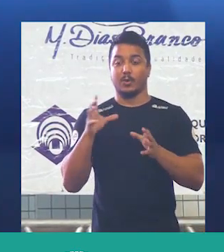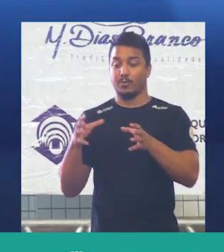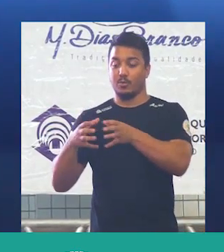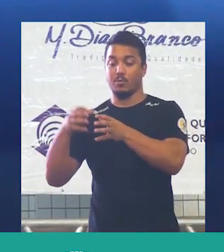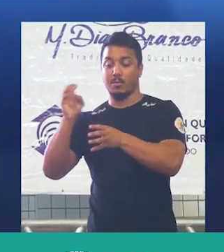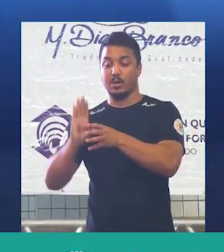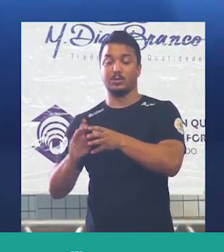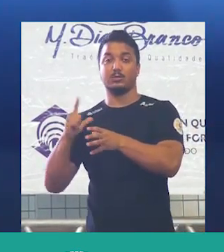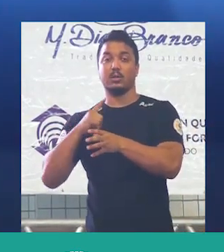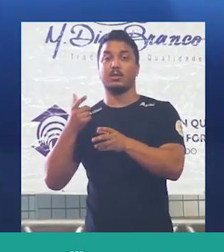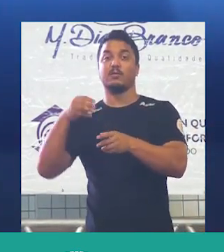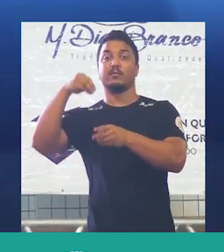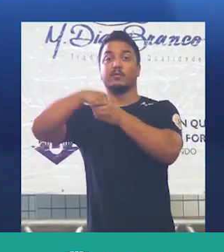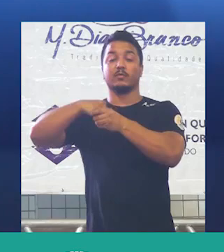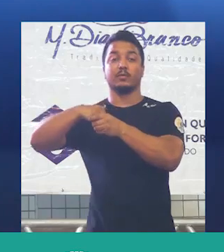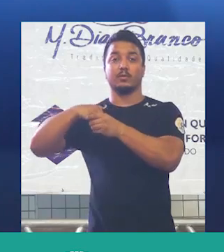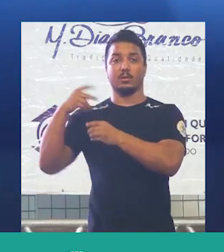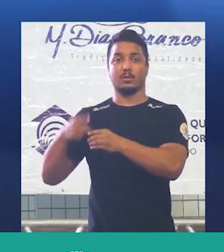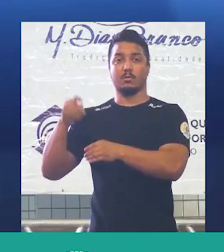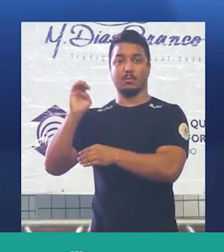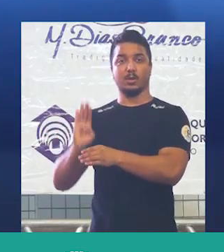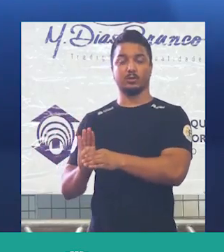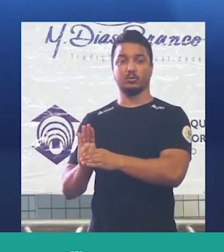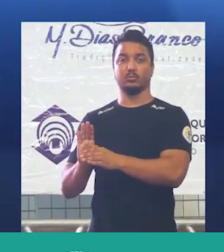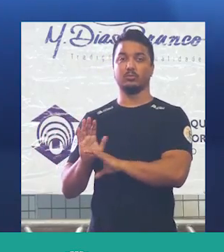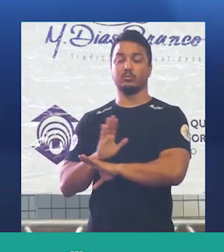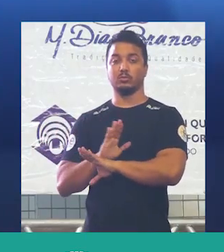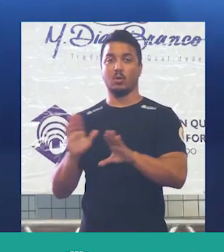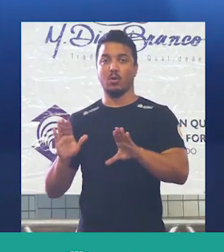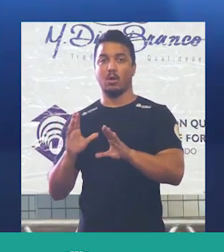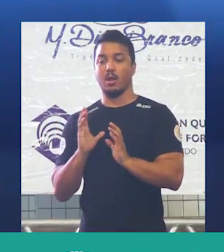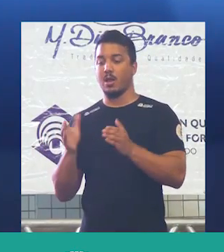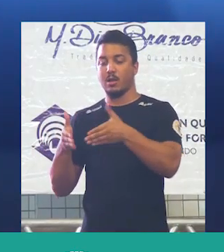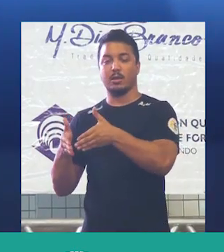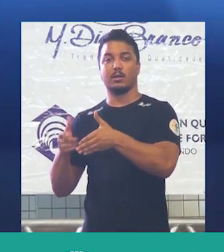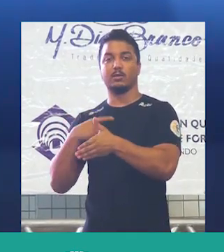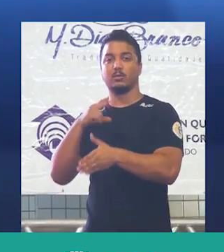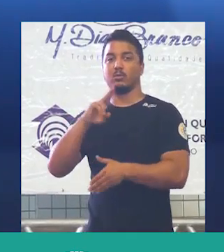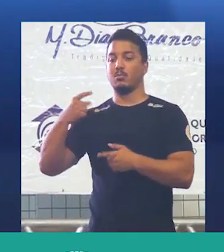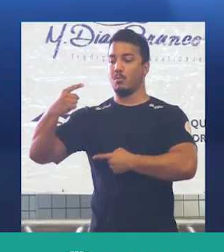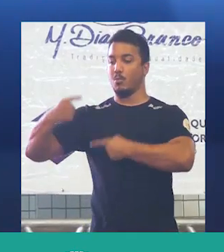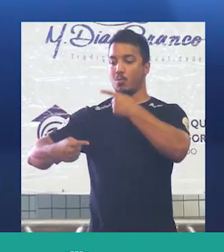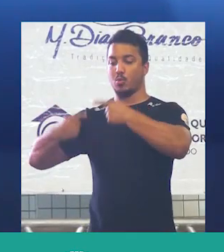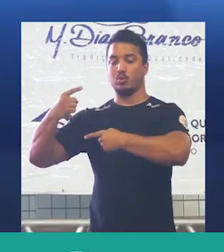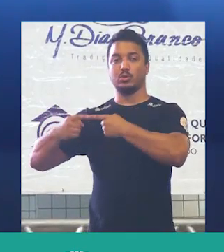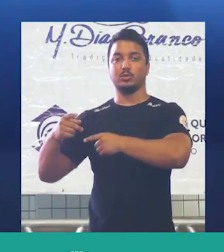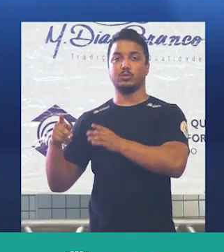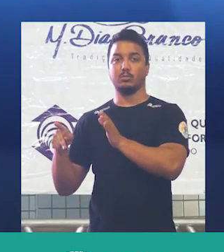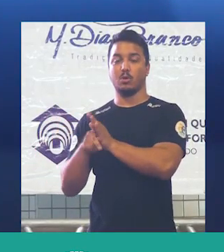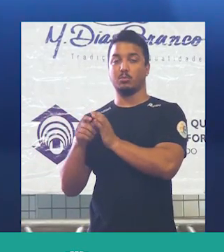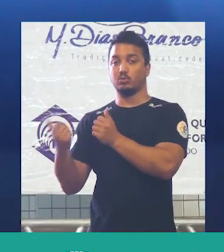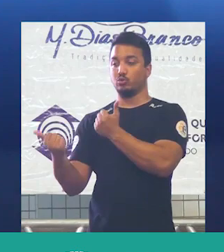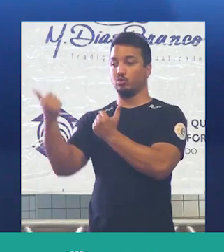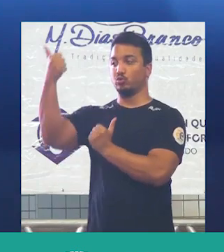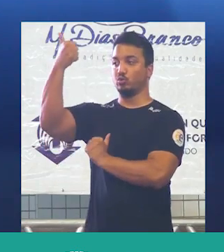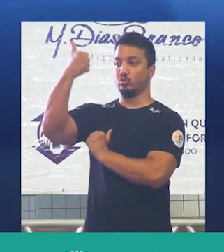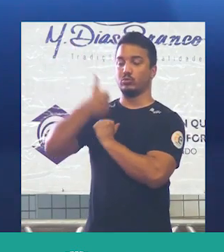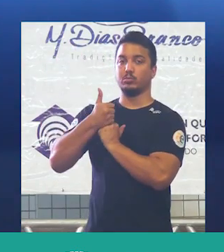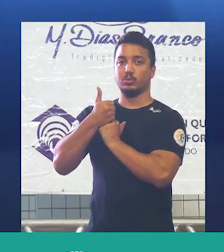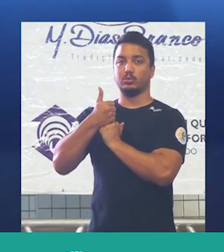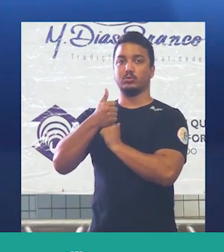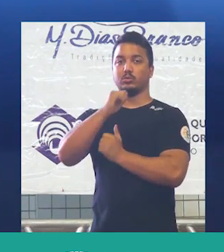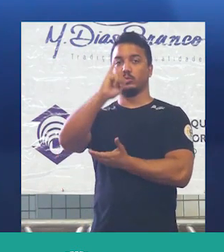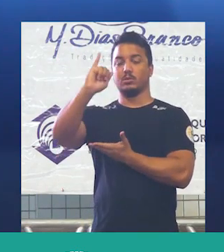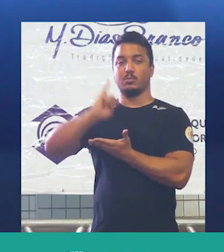vai produzir para o mercado interno. É o que a gente chama aqui de política de substituição